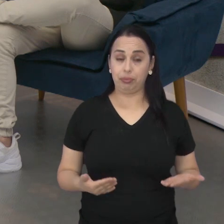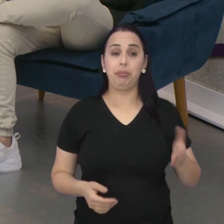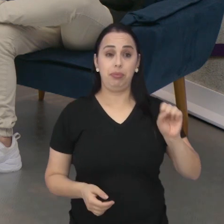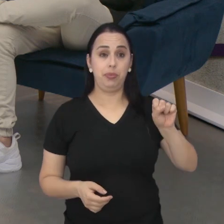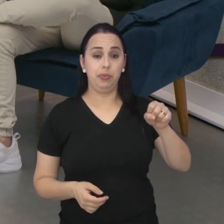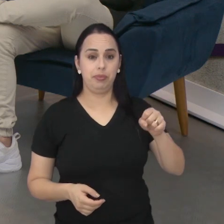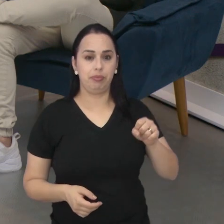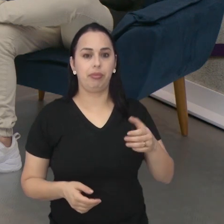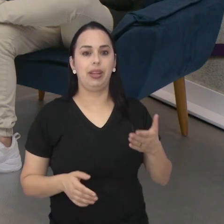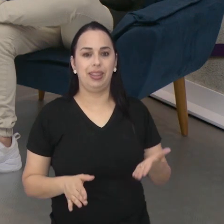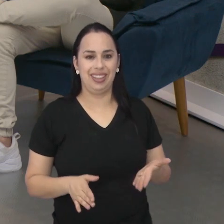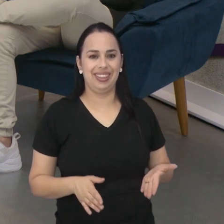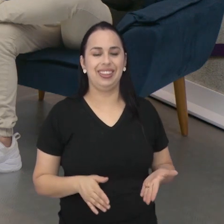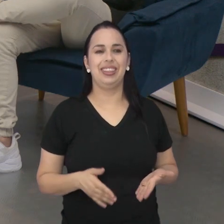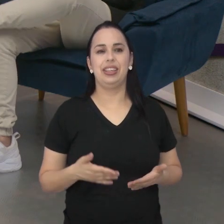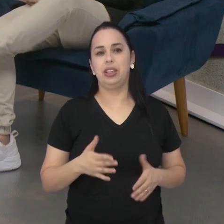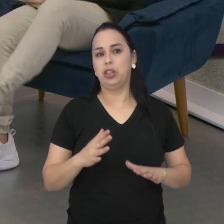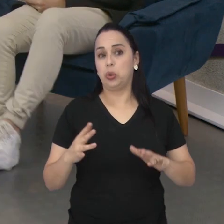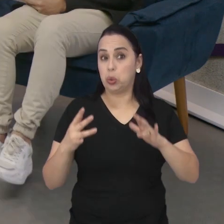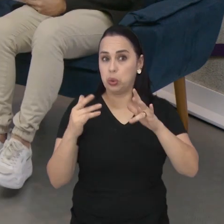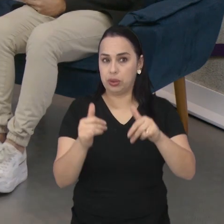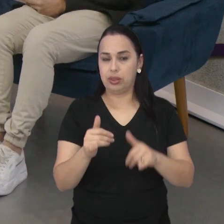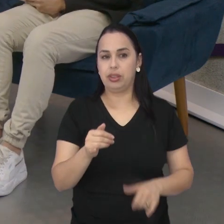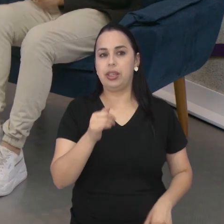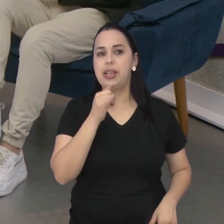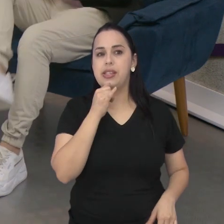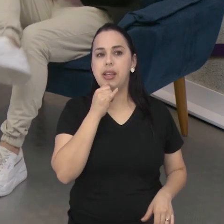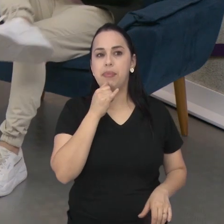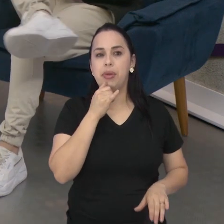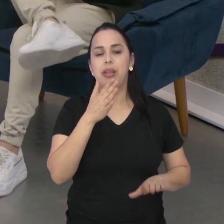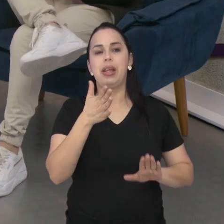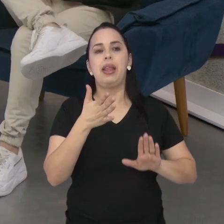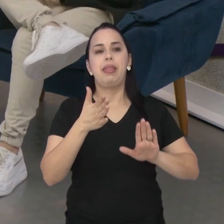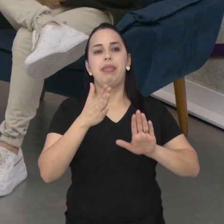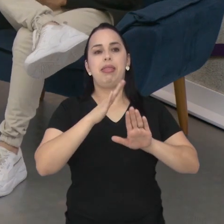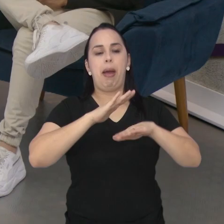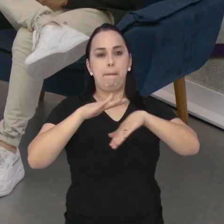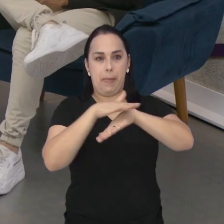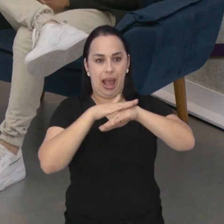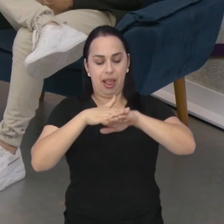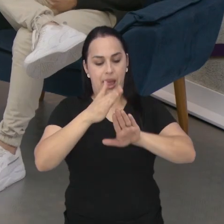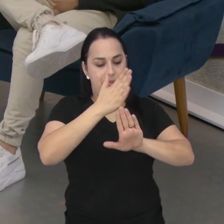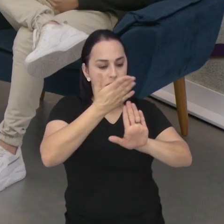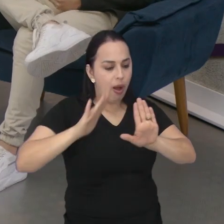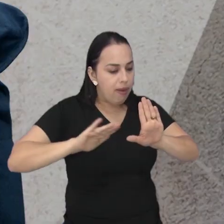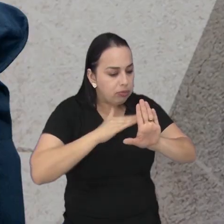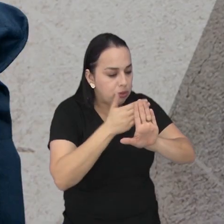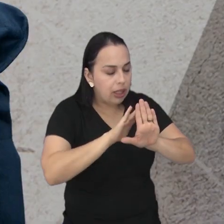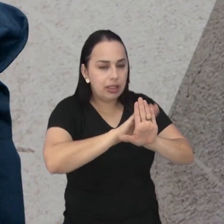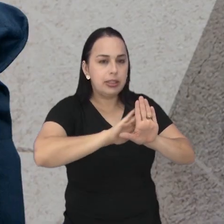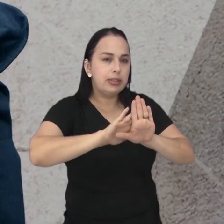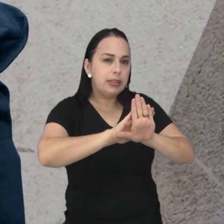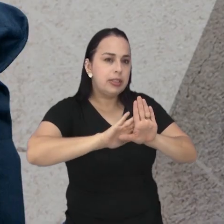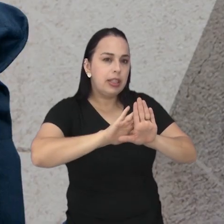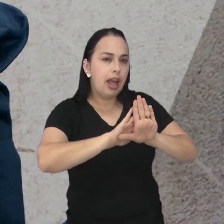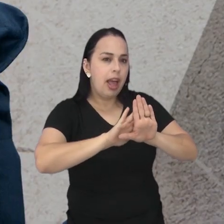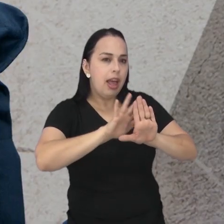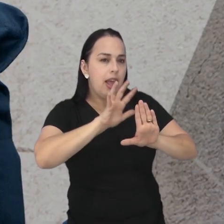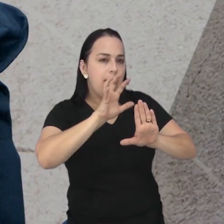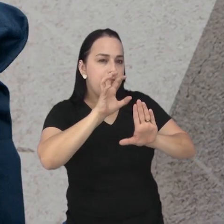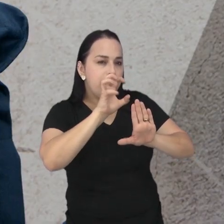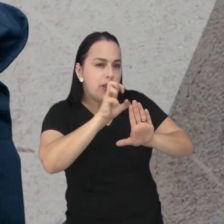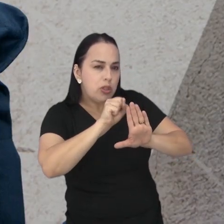Sim, tudo isso aí. Existe fundo de pele quente e fundo de pele frio. Para cada tipo, é um tipo de